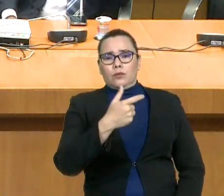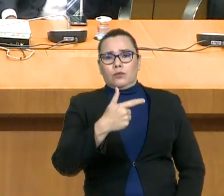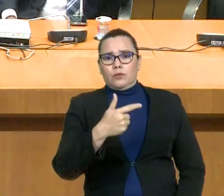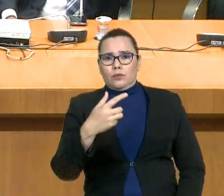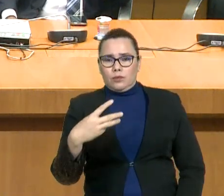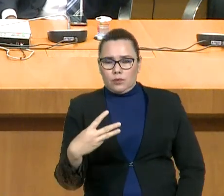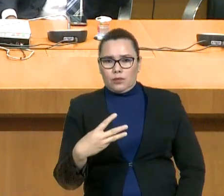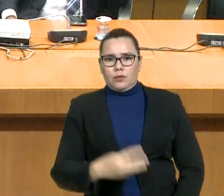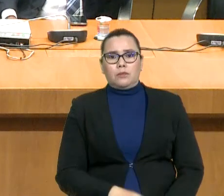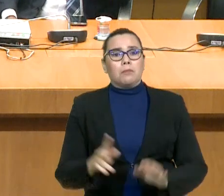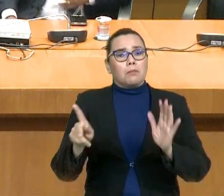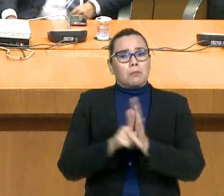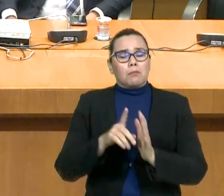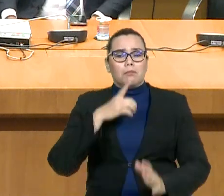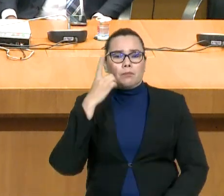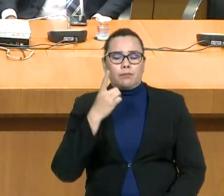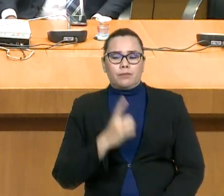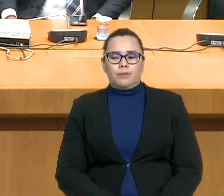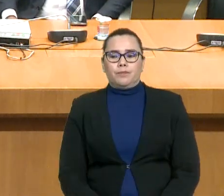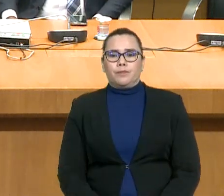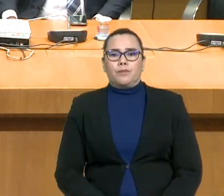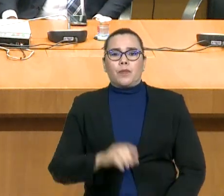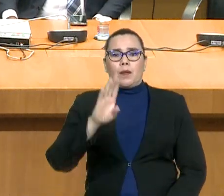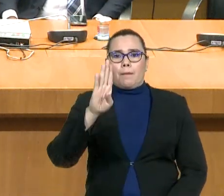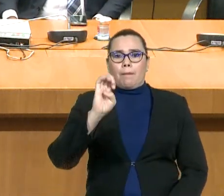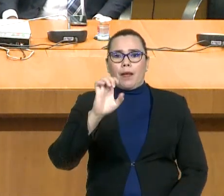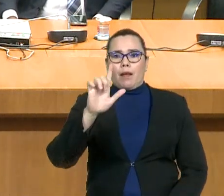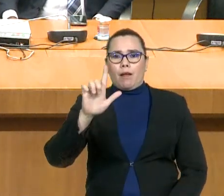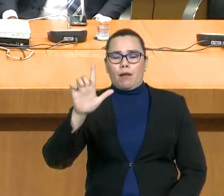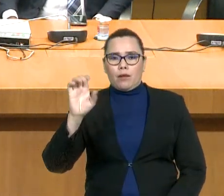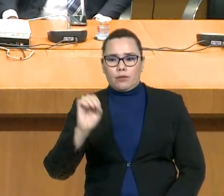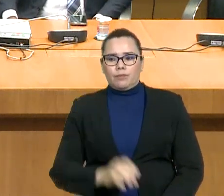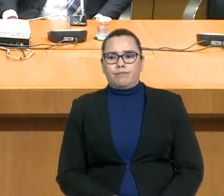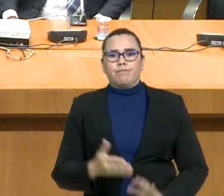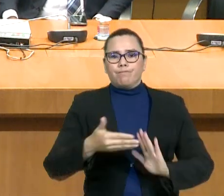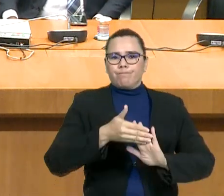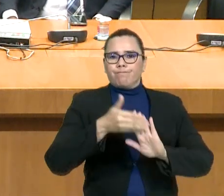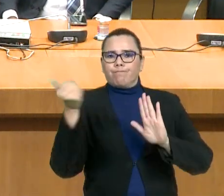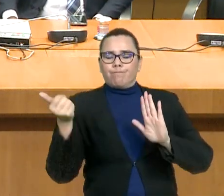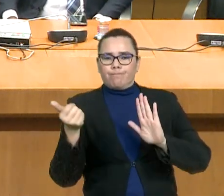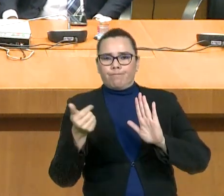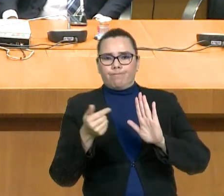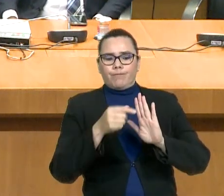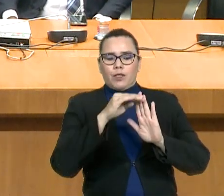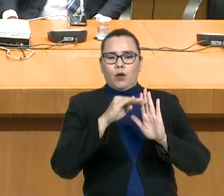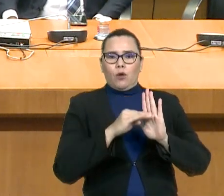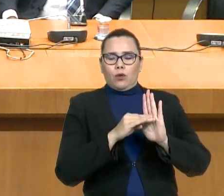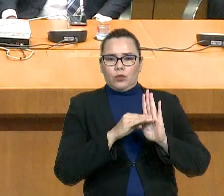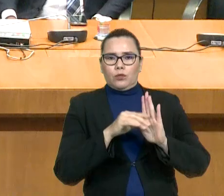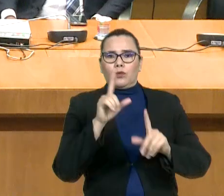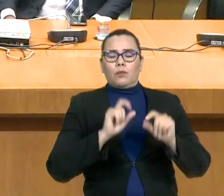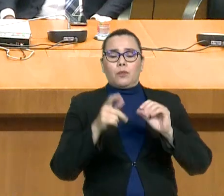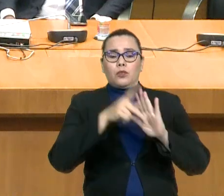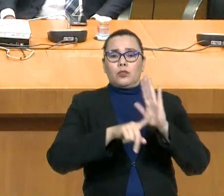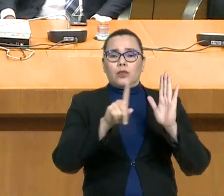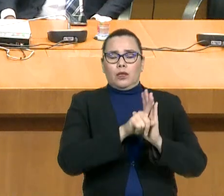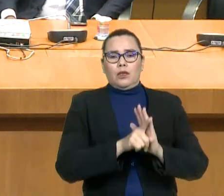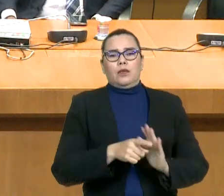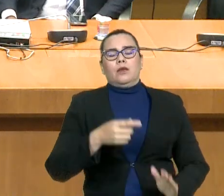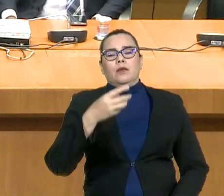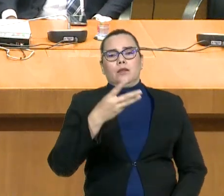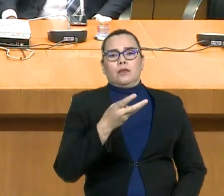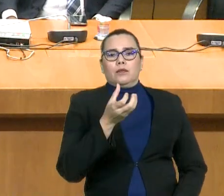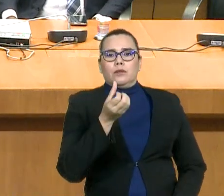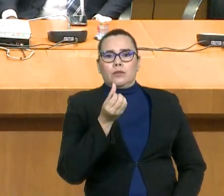265/2023, de autoria do deputado Leandro Belo, que solicita seja retirado de tramitação o projeto de lei número 365 de